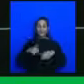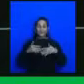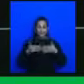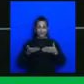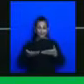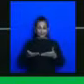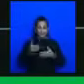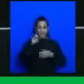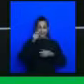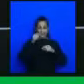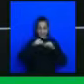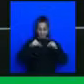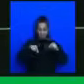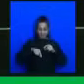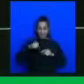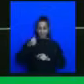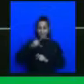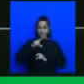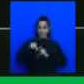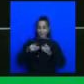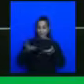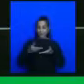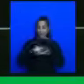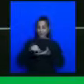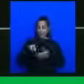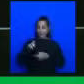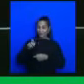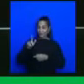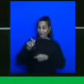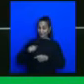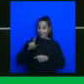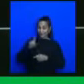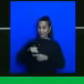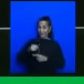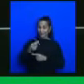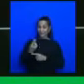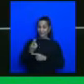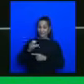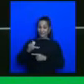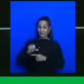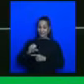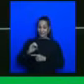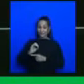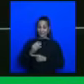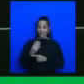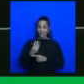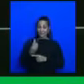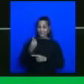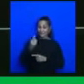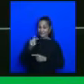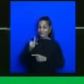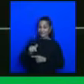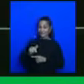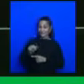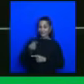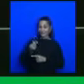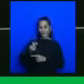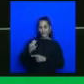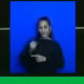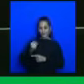Então, conferindo as seis dezenas sorteadas agora na Mega Sena: 29, 04,